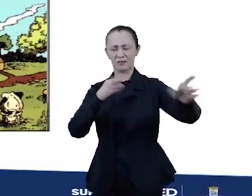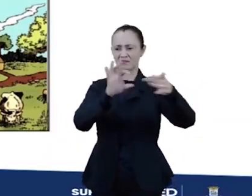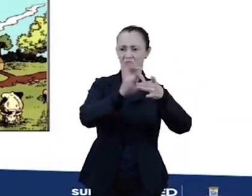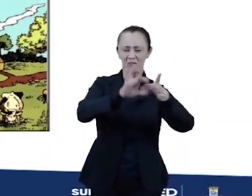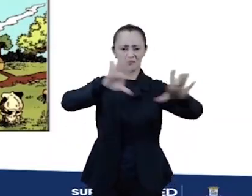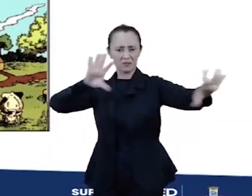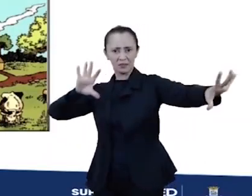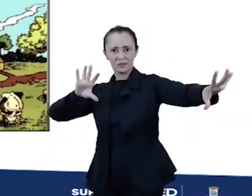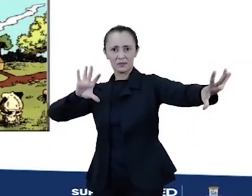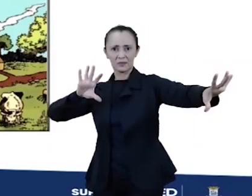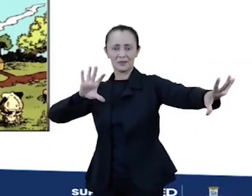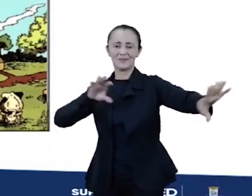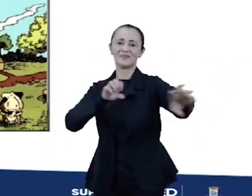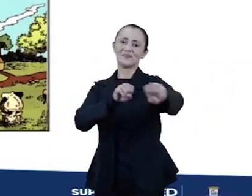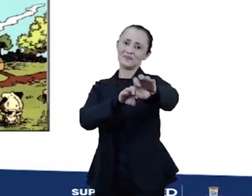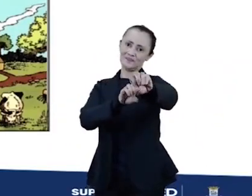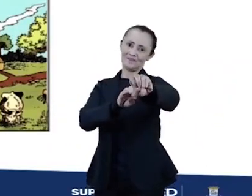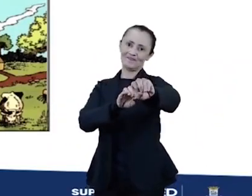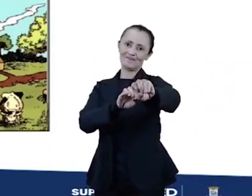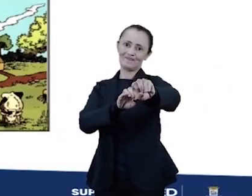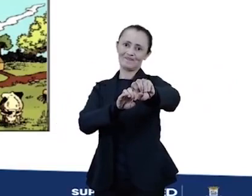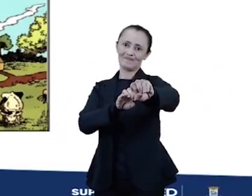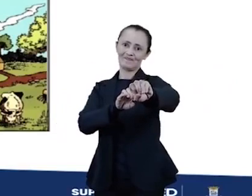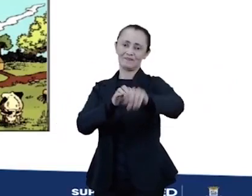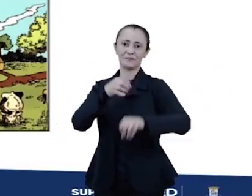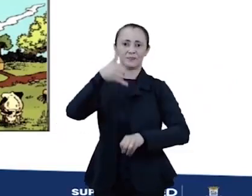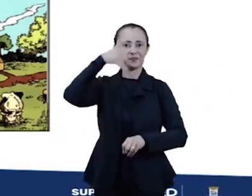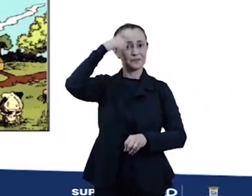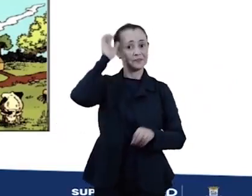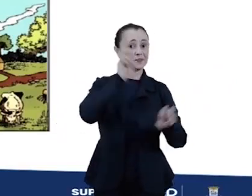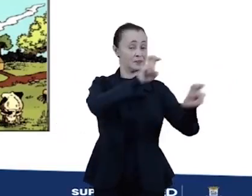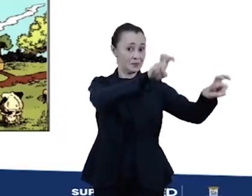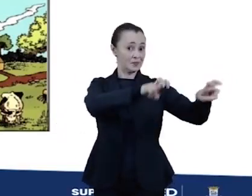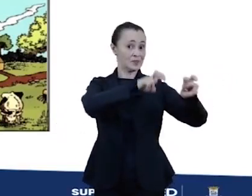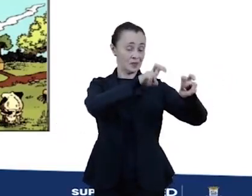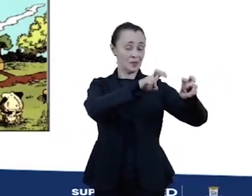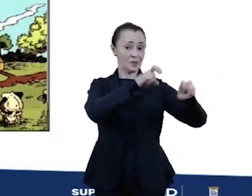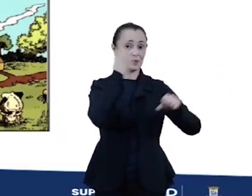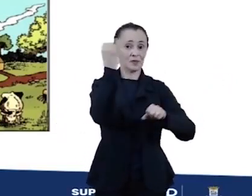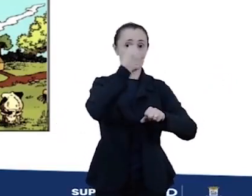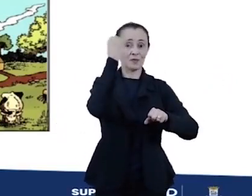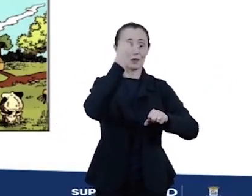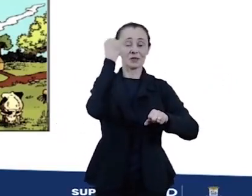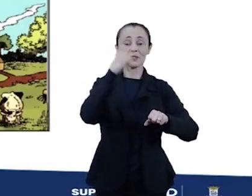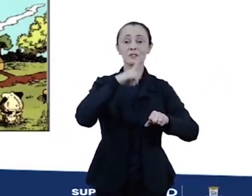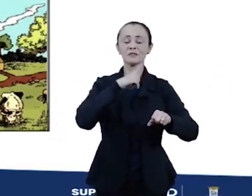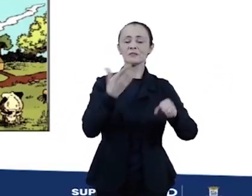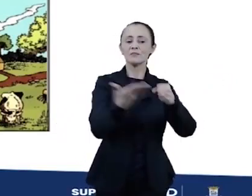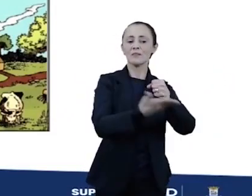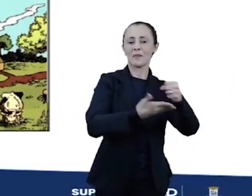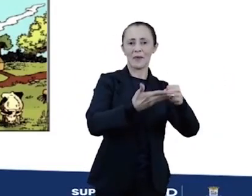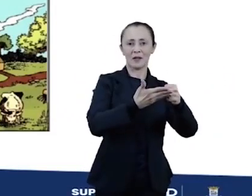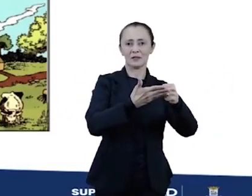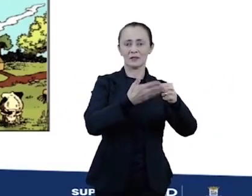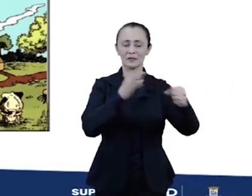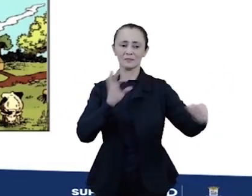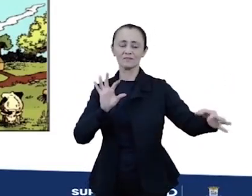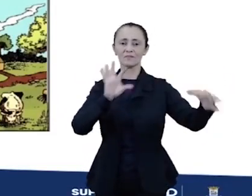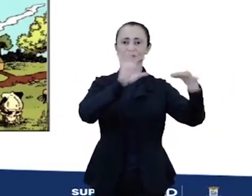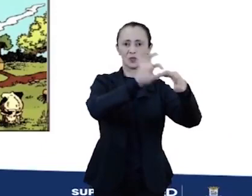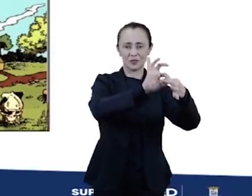desassociada da educação do campo. Ela deve criar raiz, ela deve estar